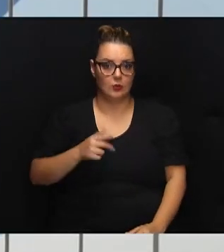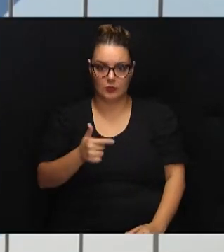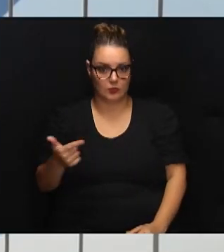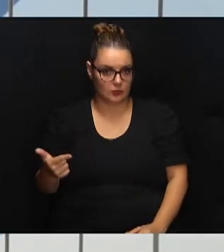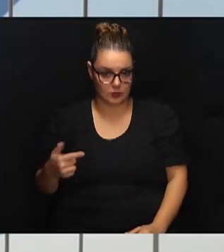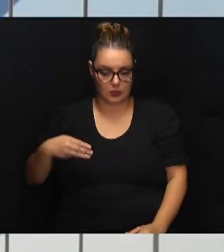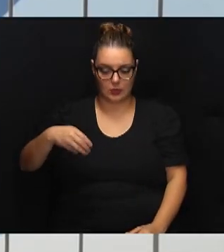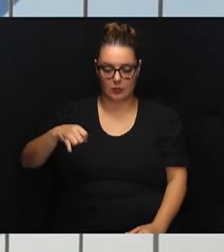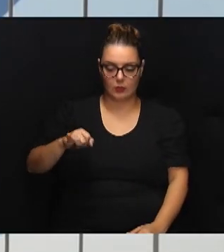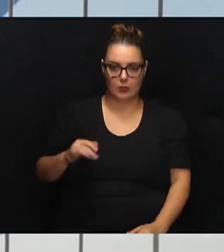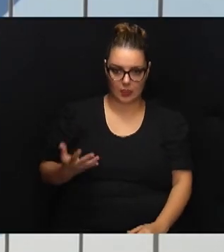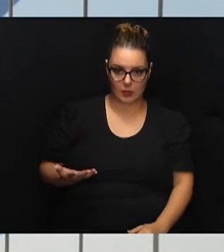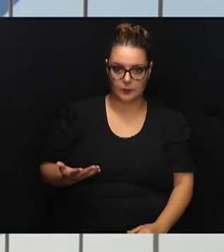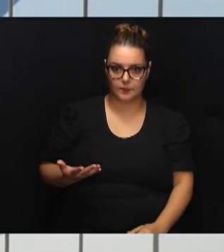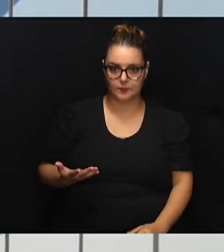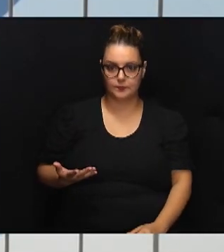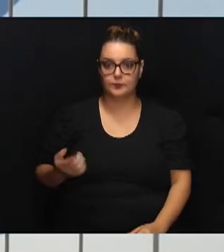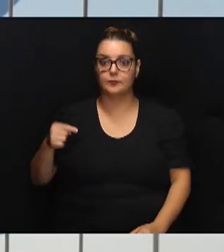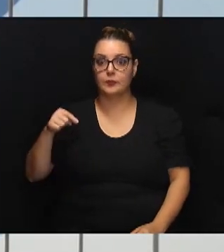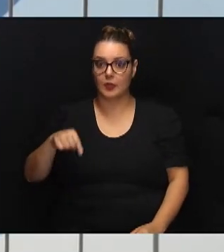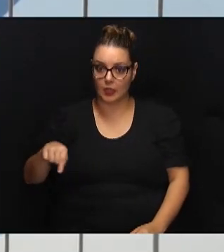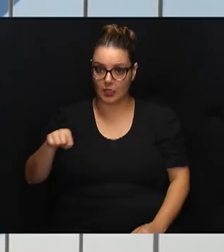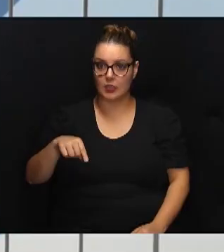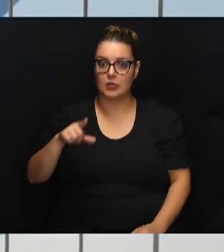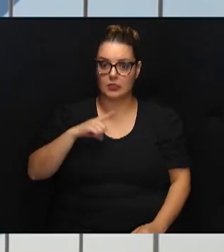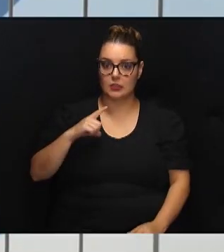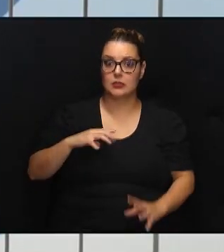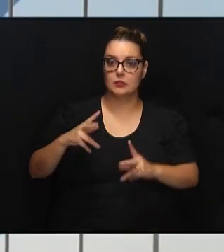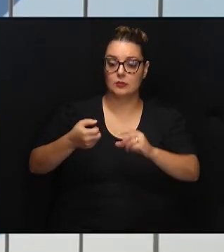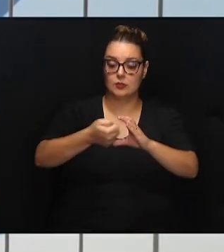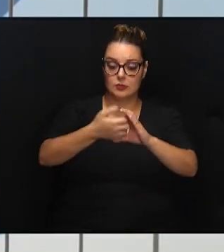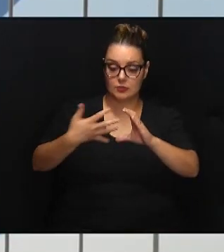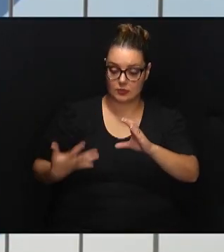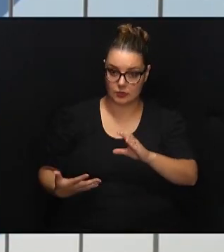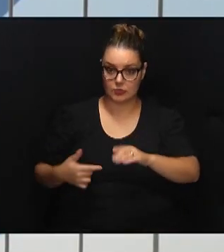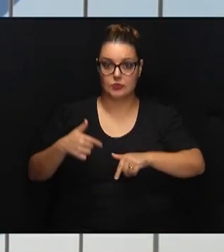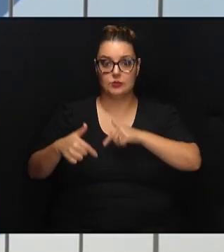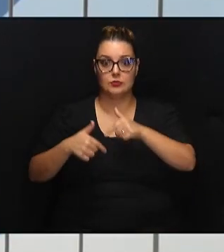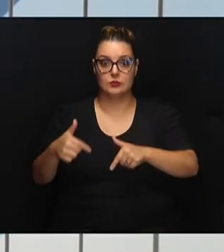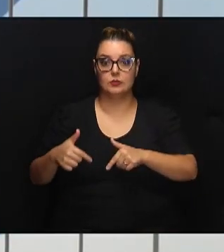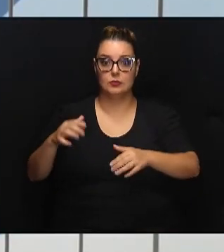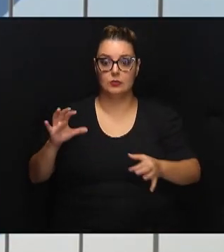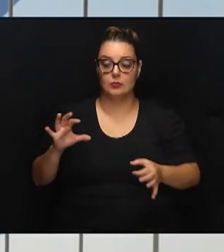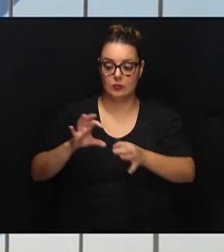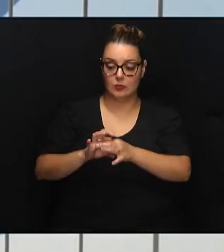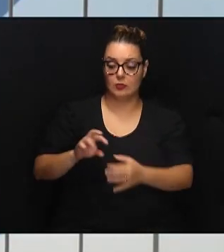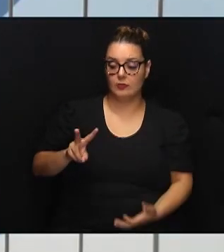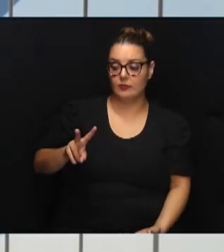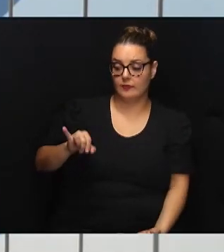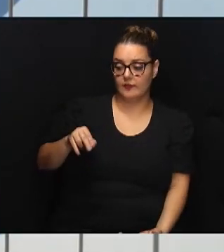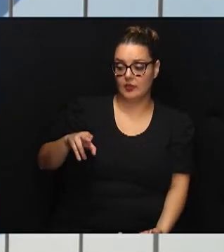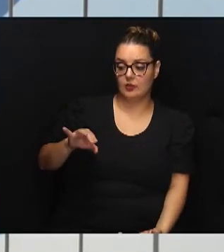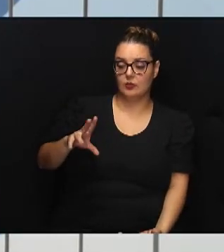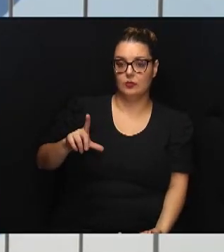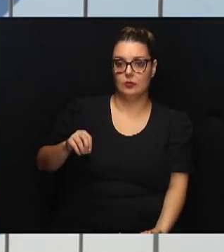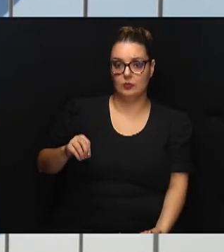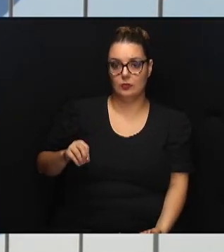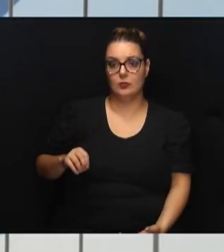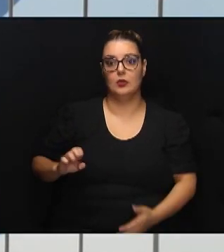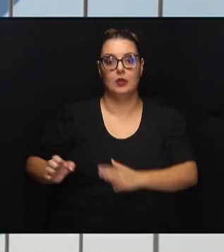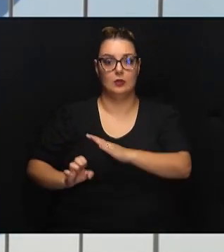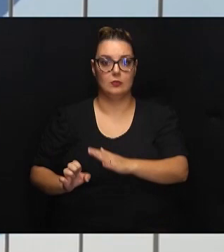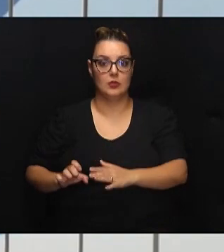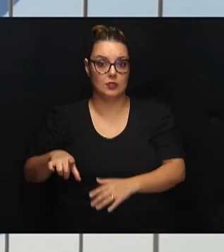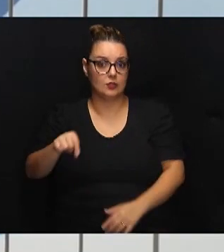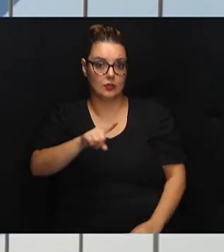MEI, eles têm todas as características de um trabalhador com vínculo. E aí, às vezes, a empresa opta por não fazer